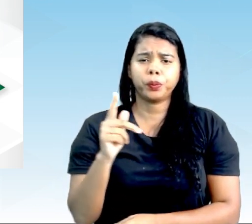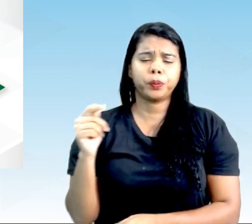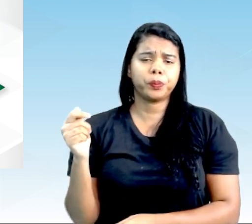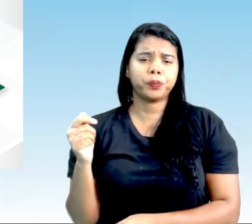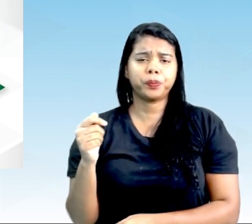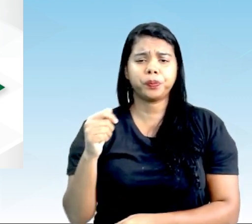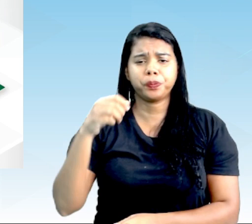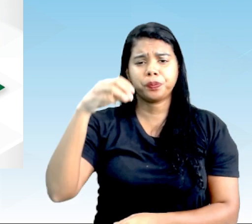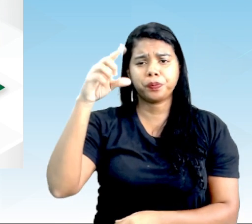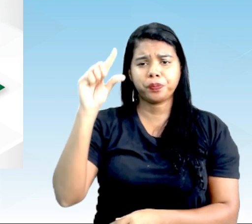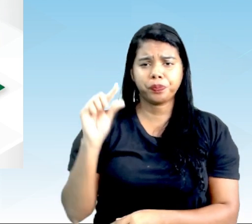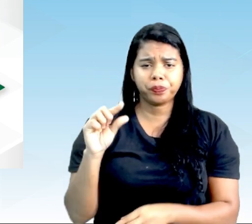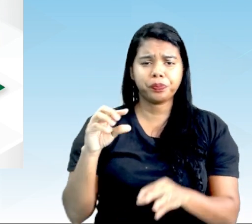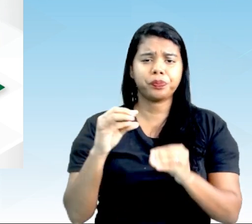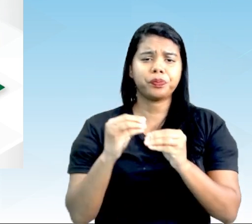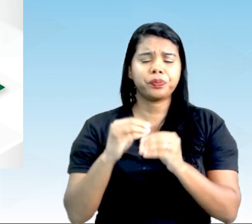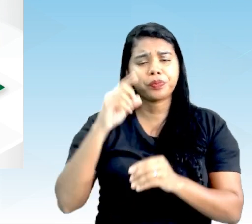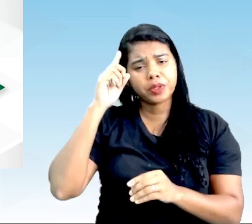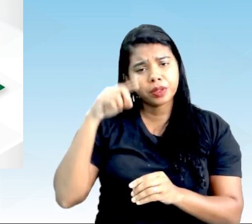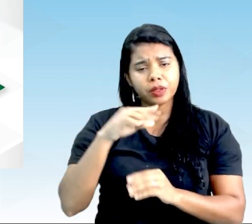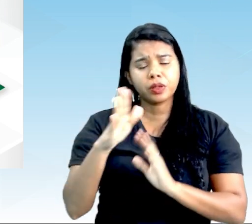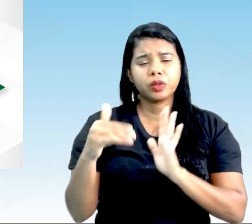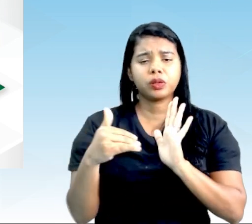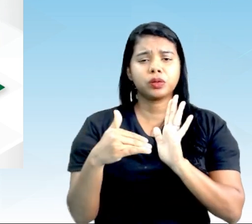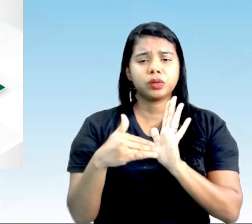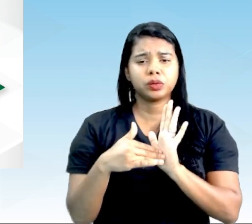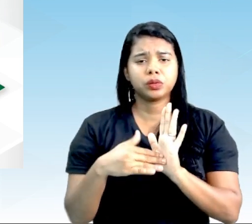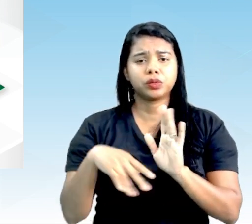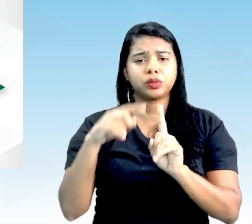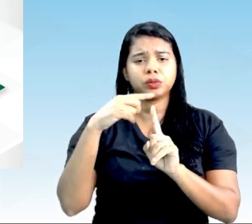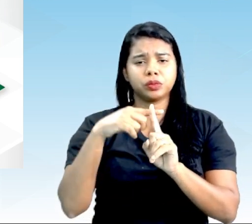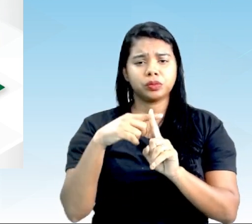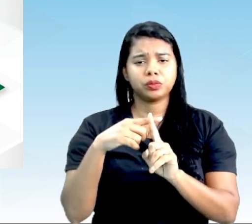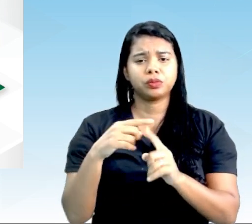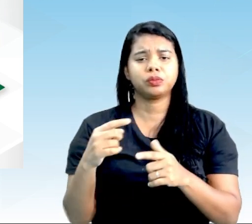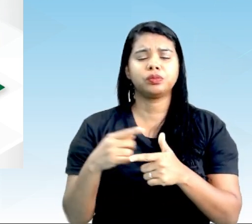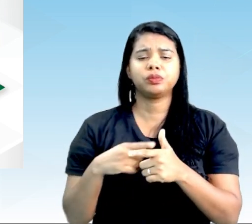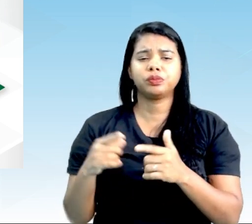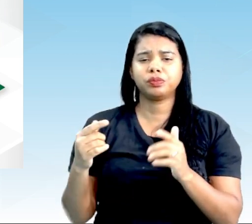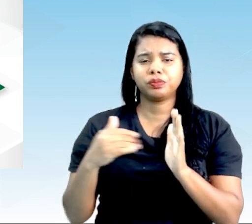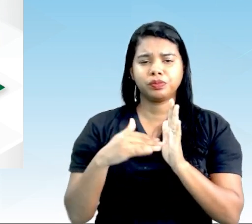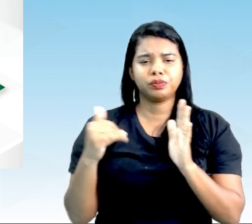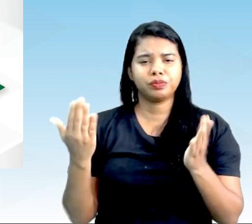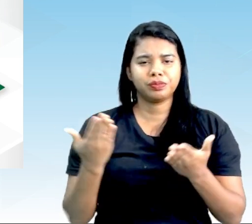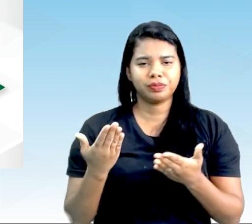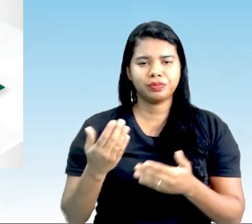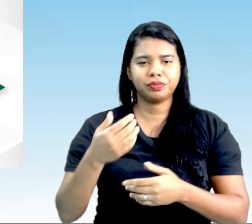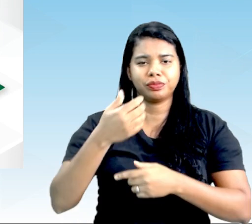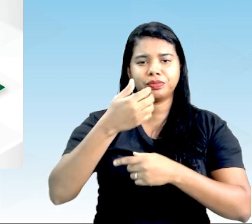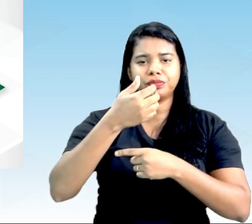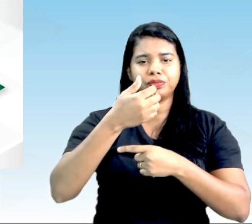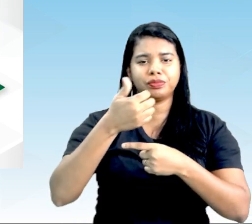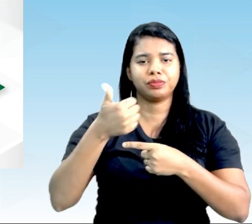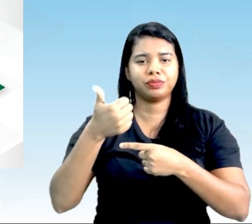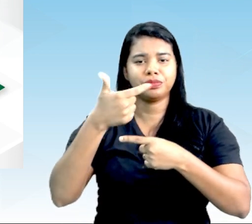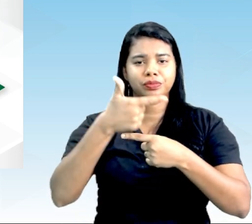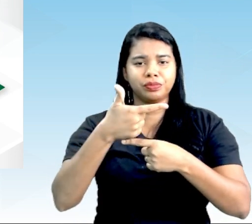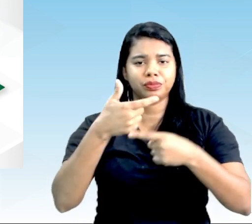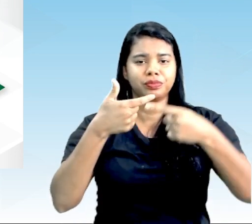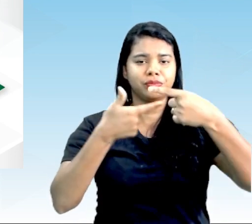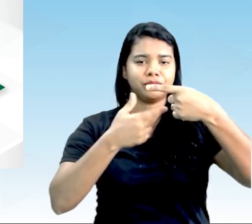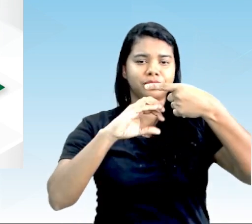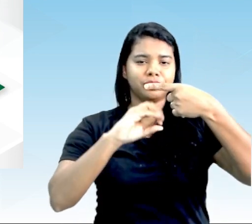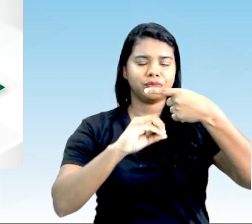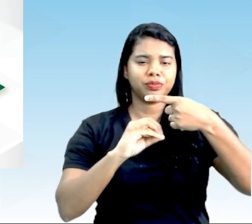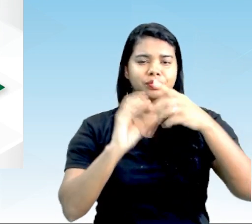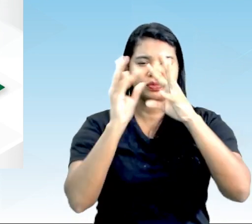minuendo, denominador, todo, subtraindo. Tá tranquilo? Então vamos voltar lá. 12 para 20. Vamos simplificar? O que é